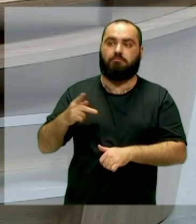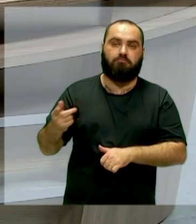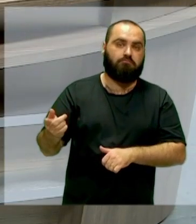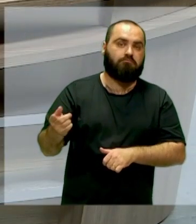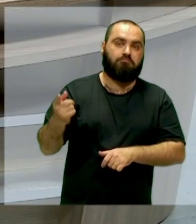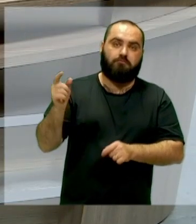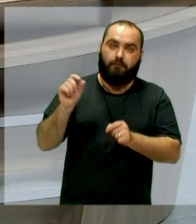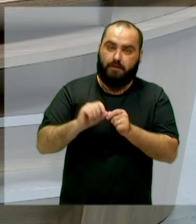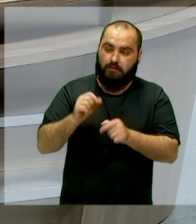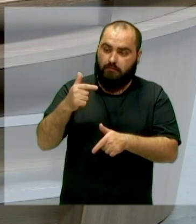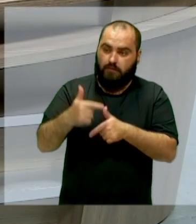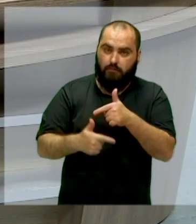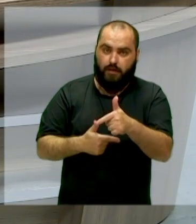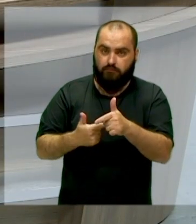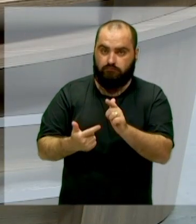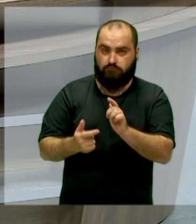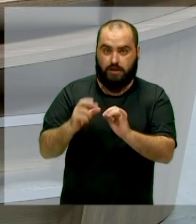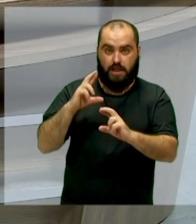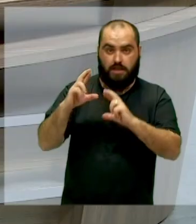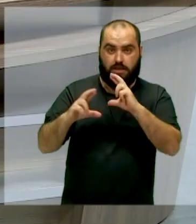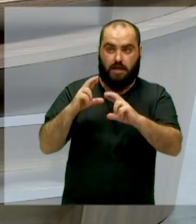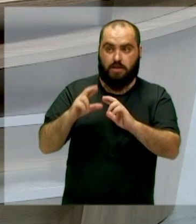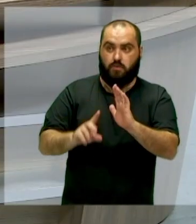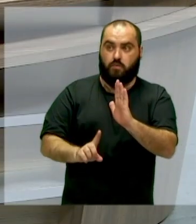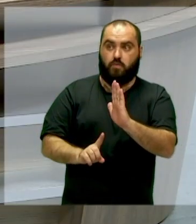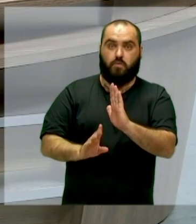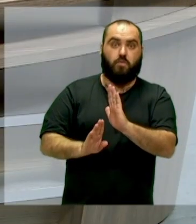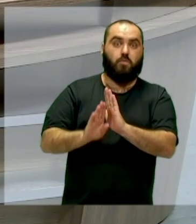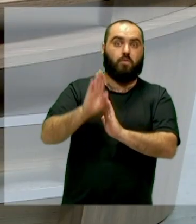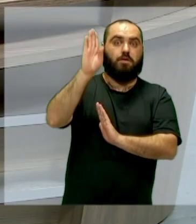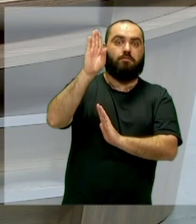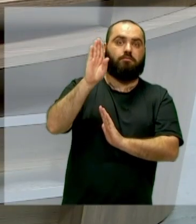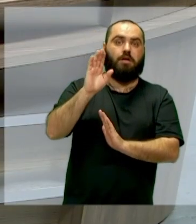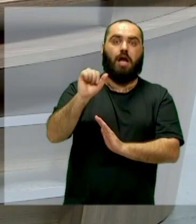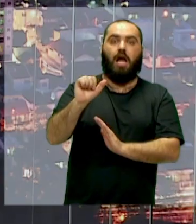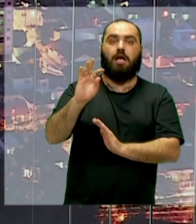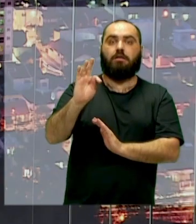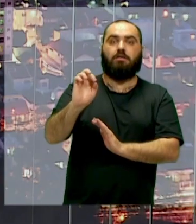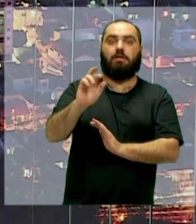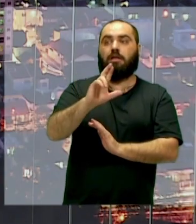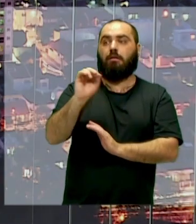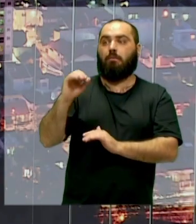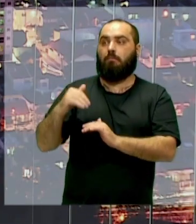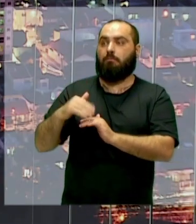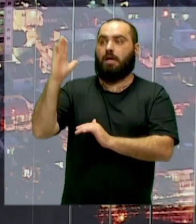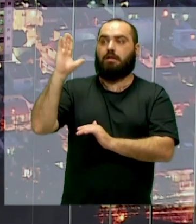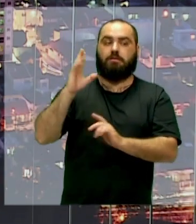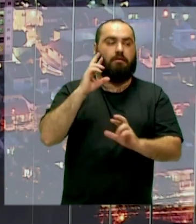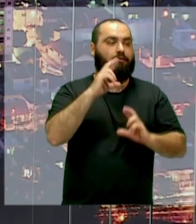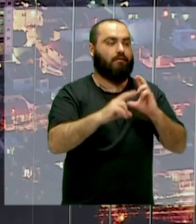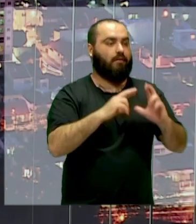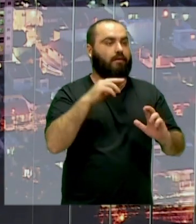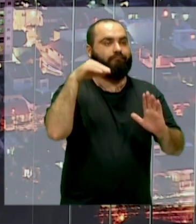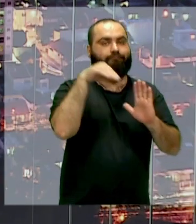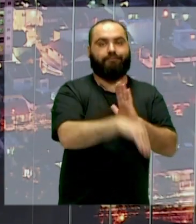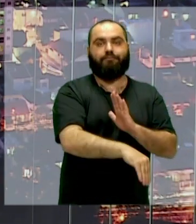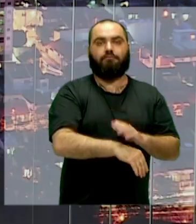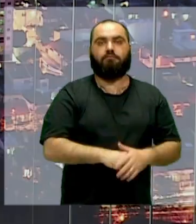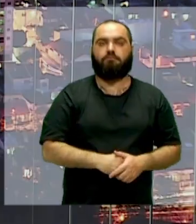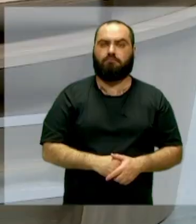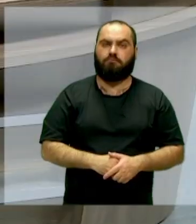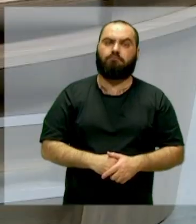taxa de reciclagem subir porque tá muito baixo e o aterro sanitário cada vez mais cheio é isso aí vamos vamos fazer nossa parte né todo mundo é